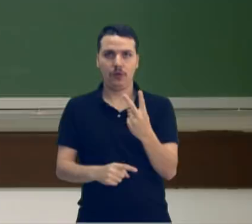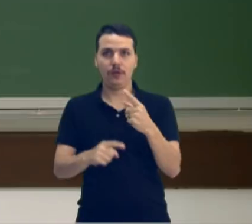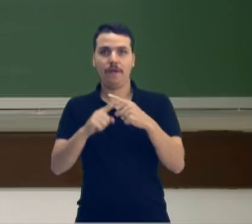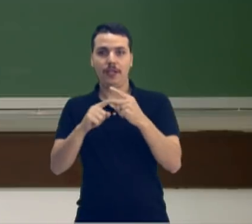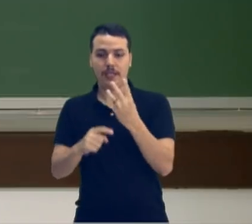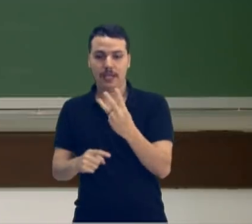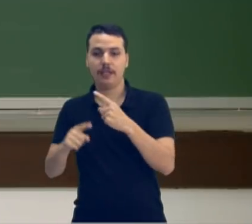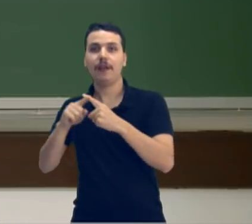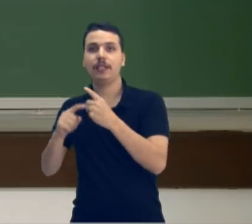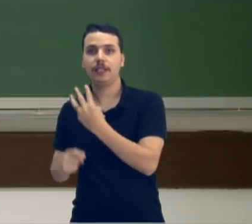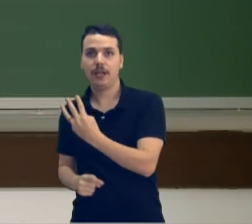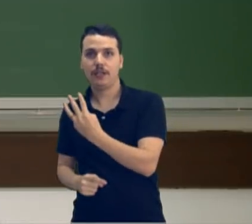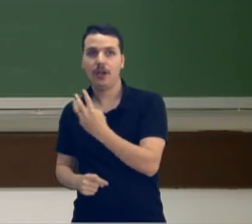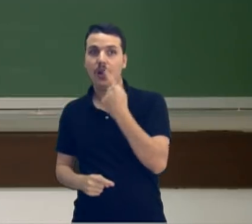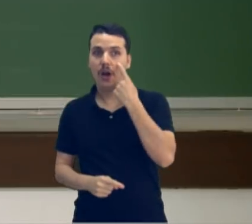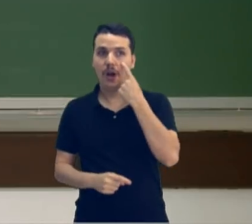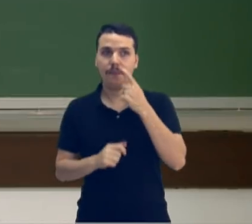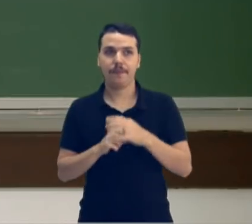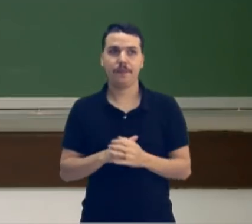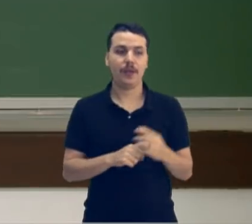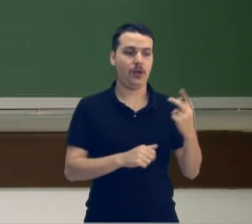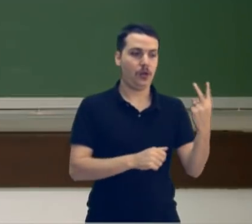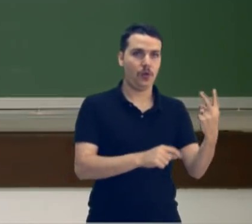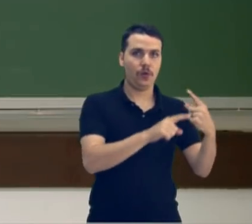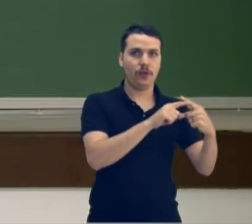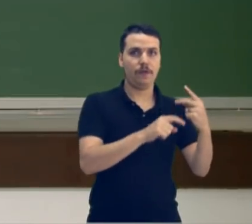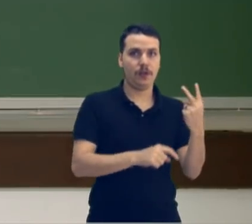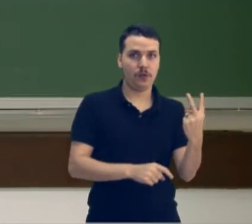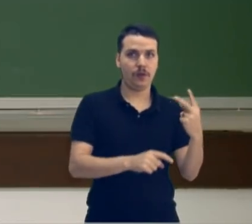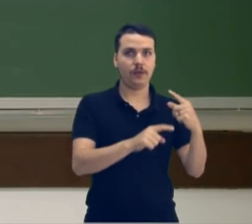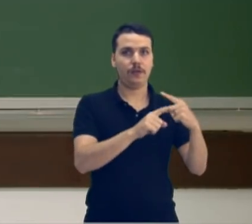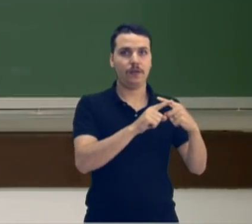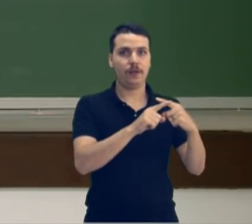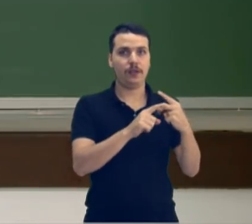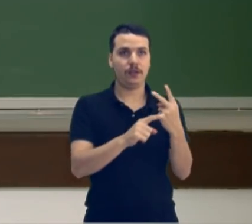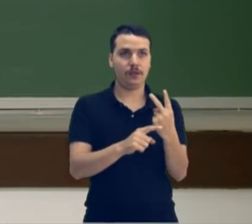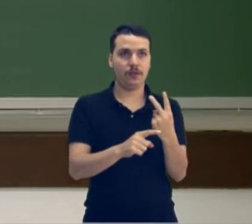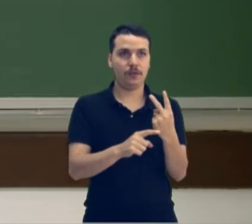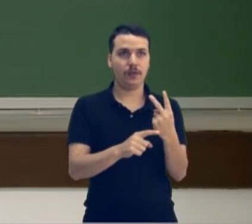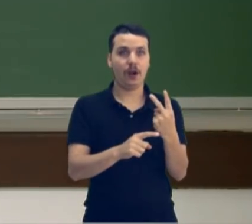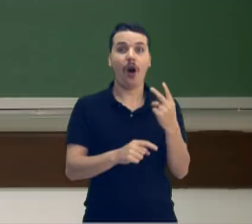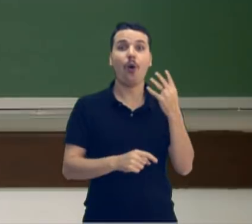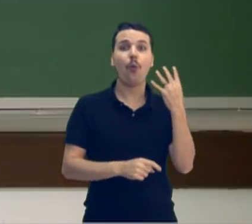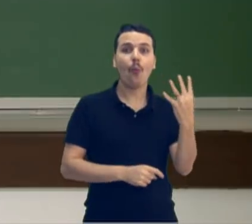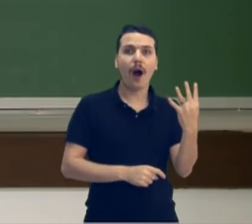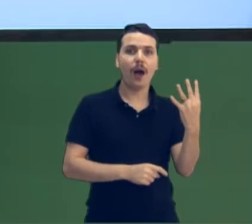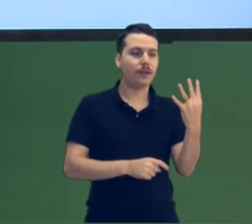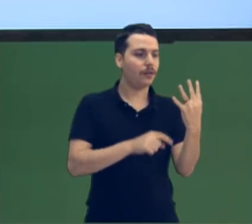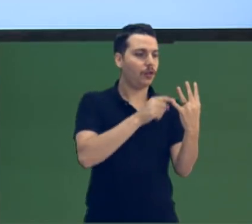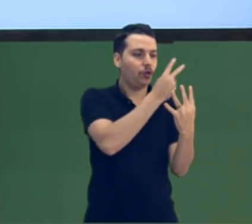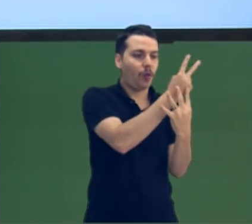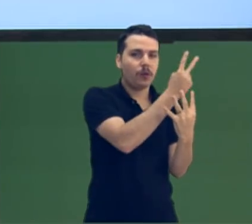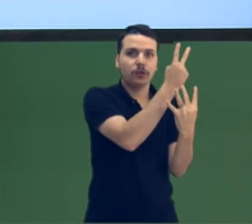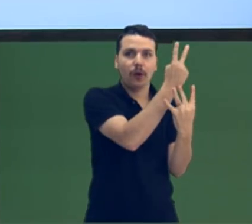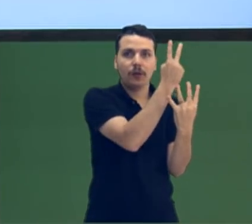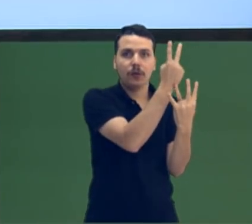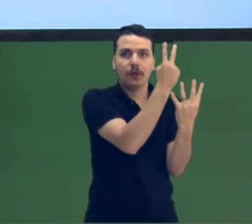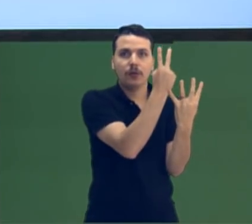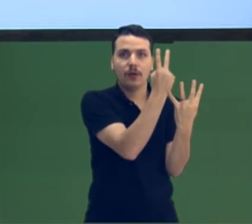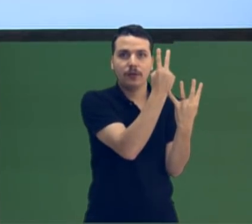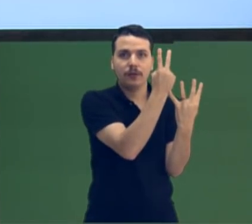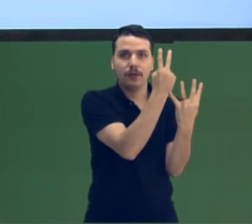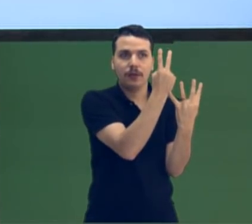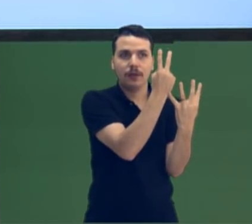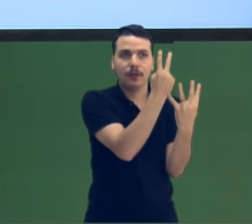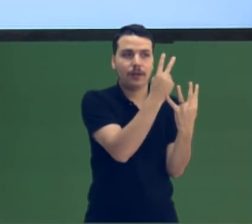vezes 3 vezes 3. Olha lá, 2 vezes 2 vezes 2 vezes 2. Não apareceu 4 vezes o divisor 2? Então,